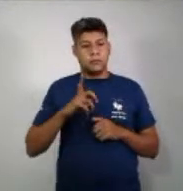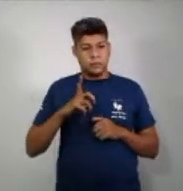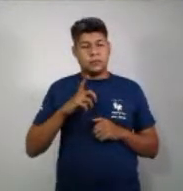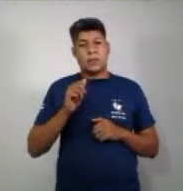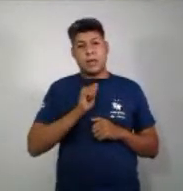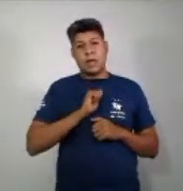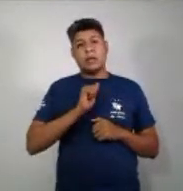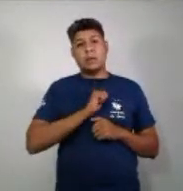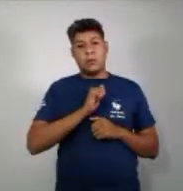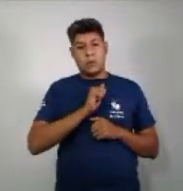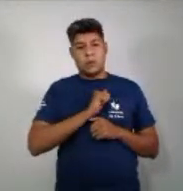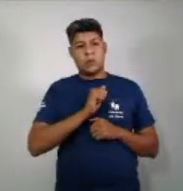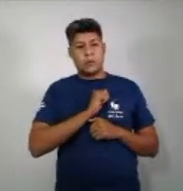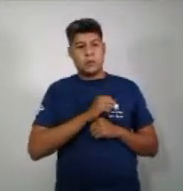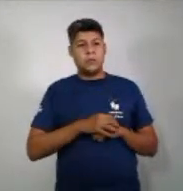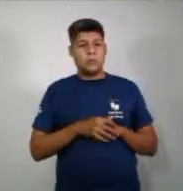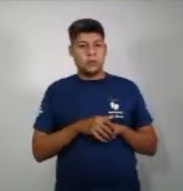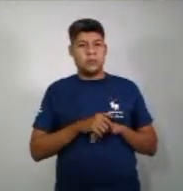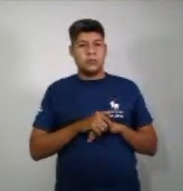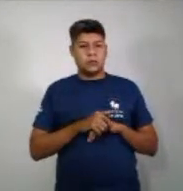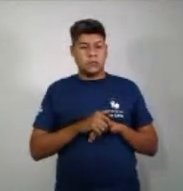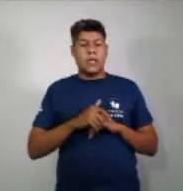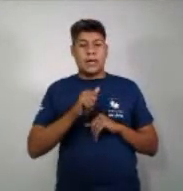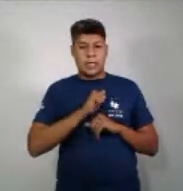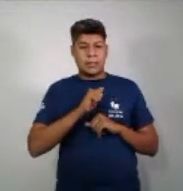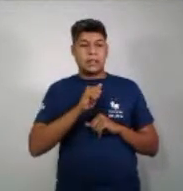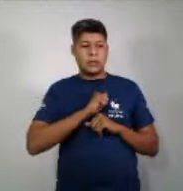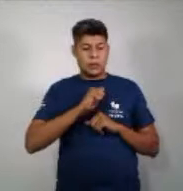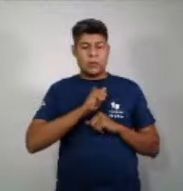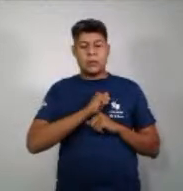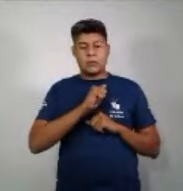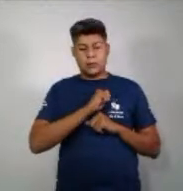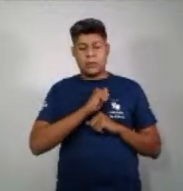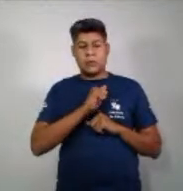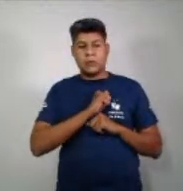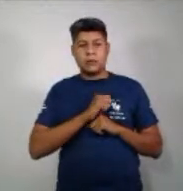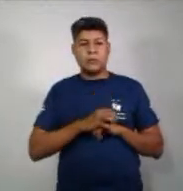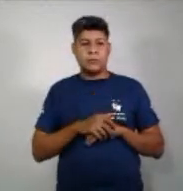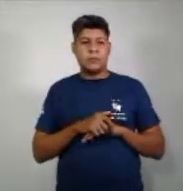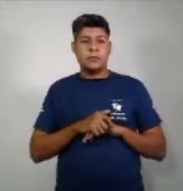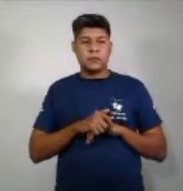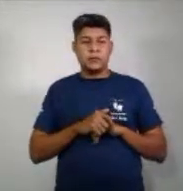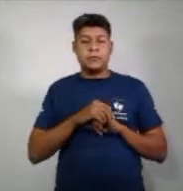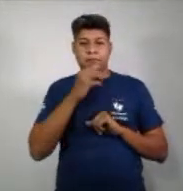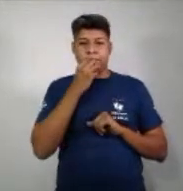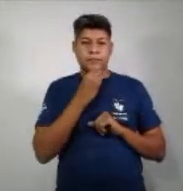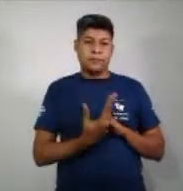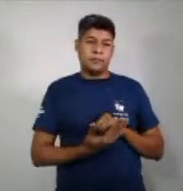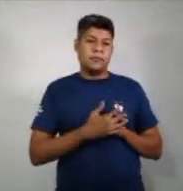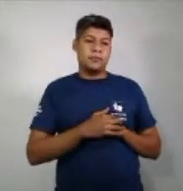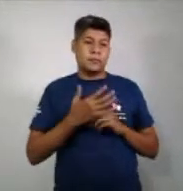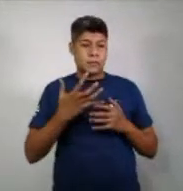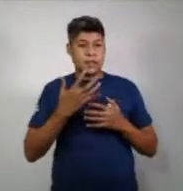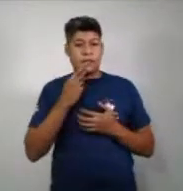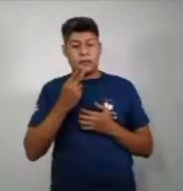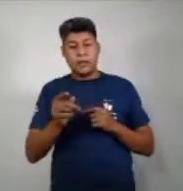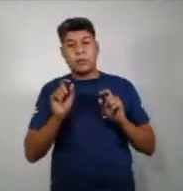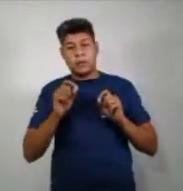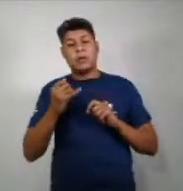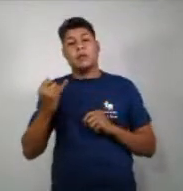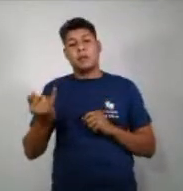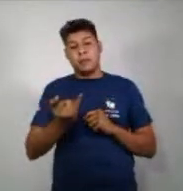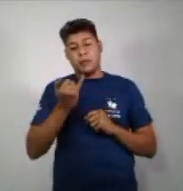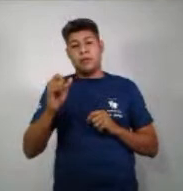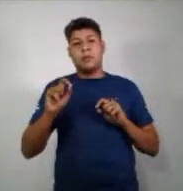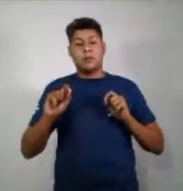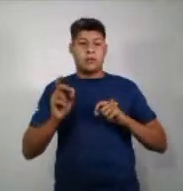muito. adorei. Adorei a Eu queria provocação agradecer para ler esse também. livro. Que bom, que bom. Eu queria aproveitar também, que eu acho importante